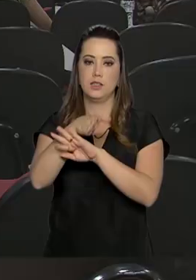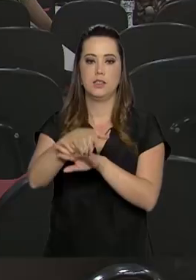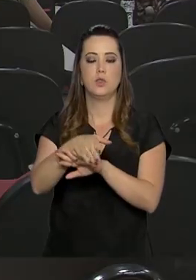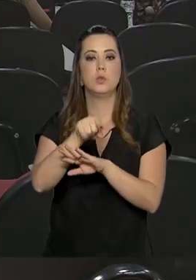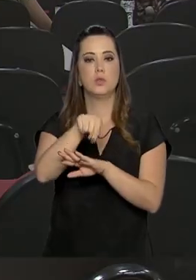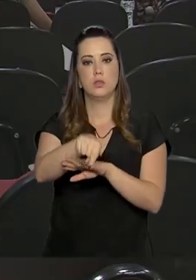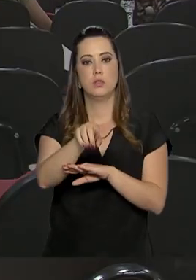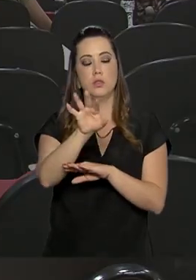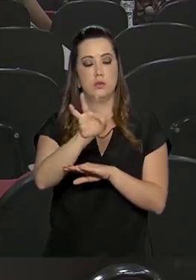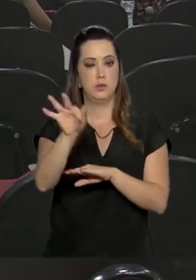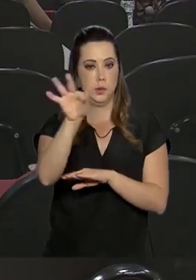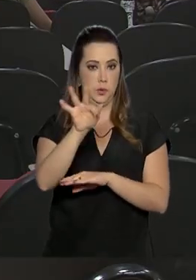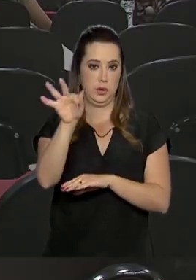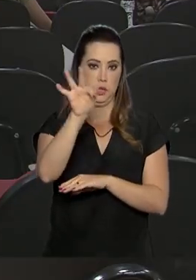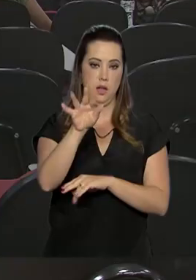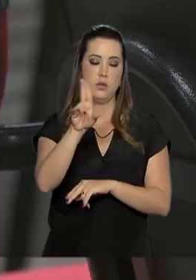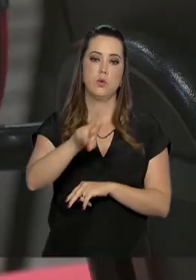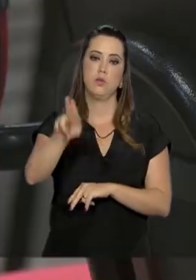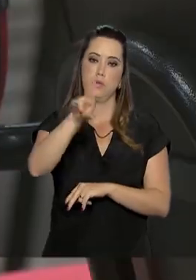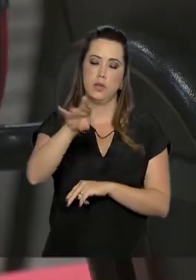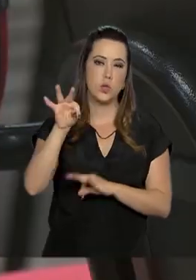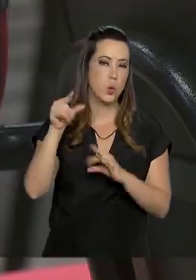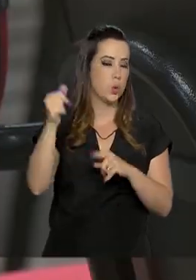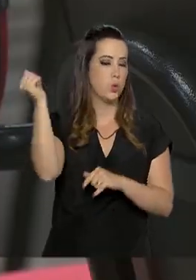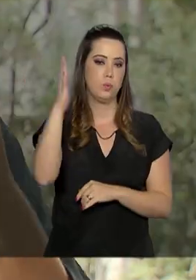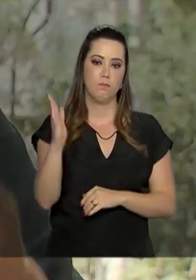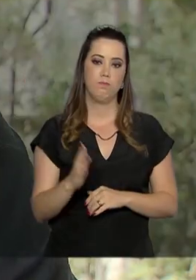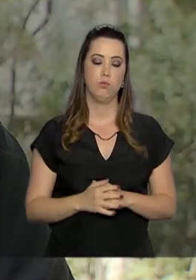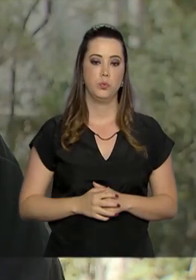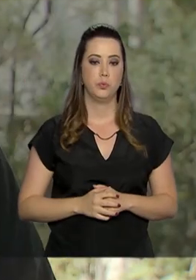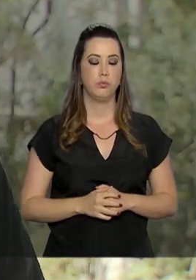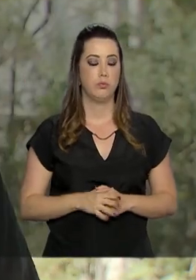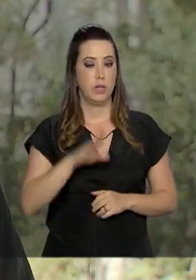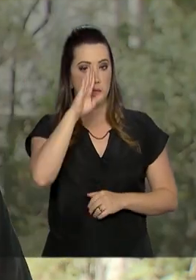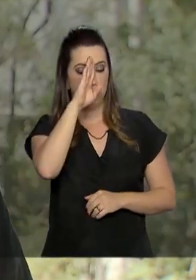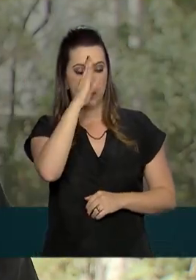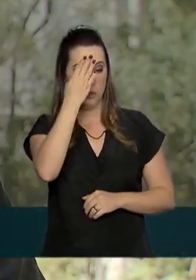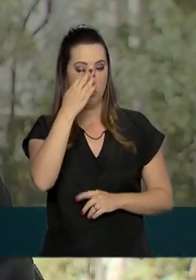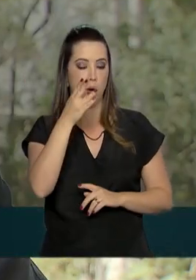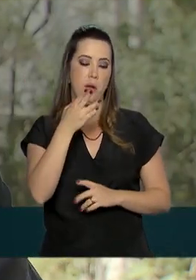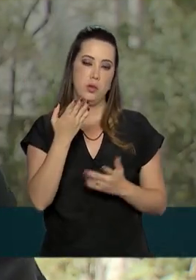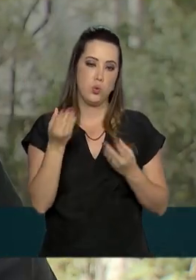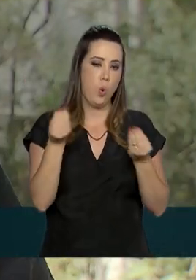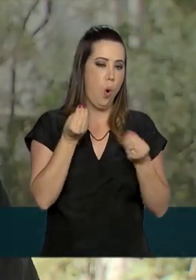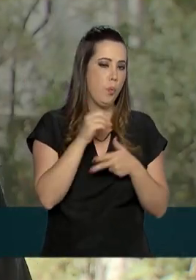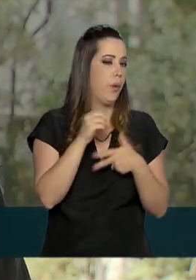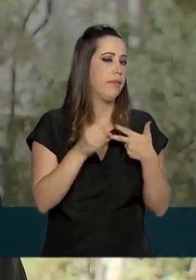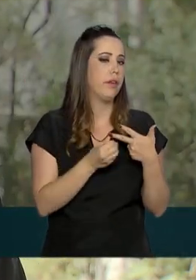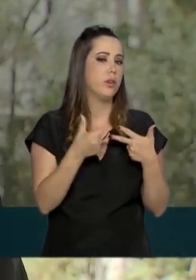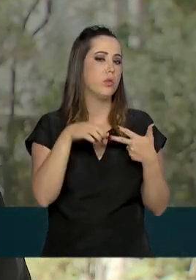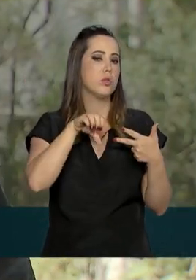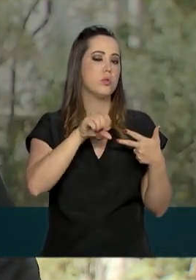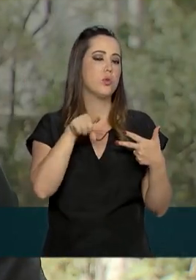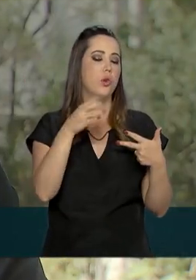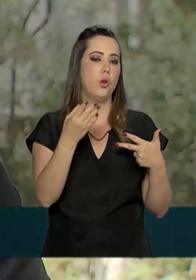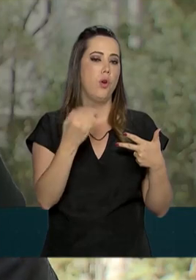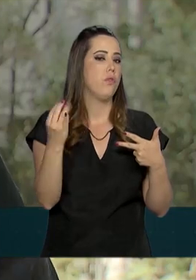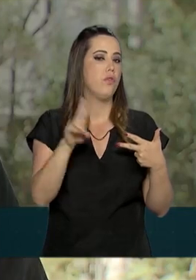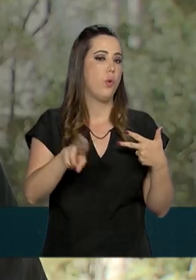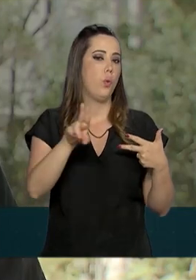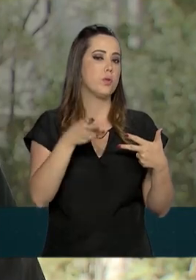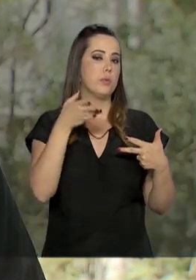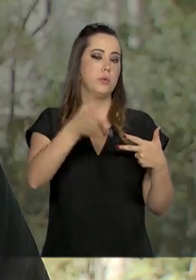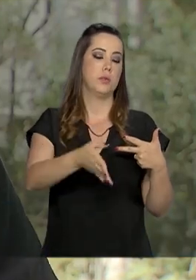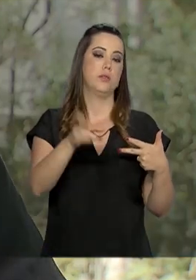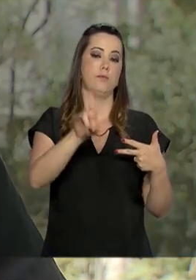para as faculdades e universidades de todo o país as principais formas de usar a nota do enem em 2019 para ingressar em uma